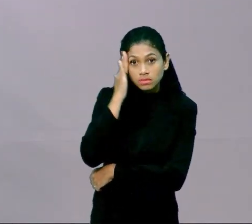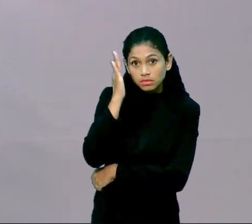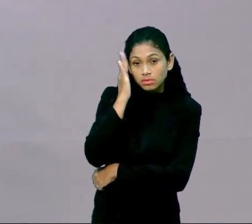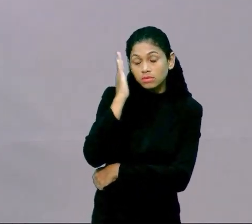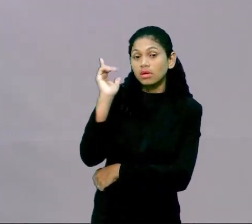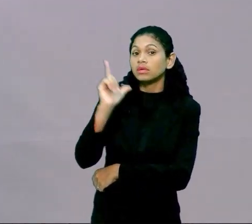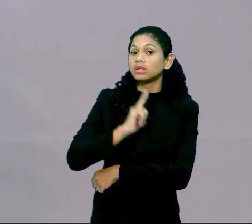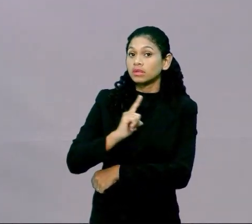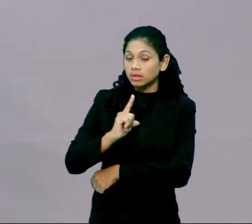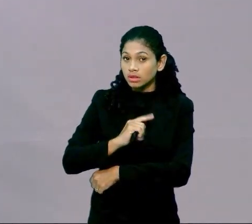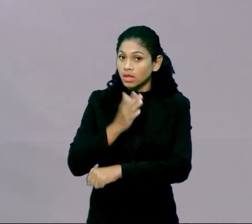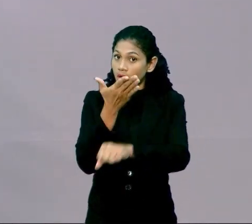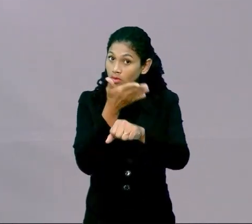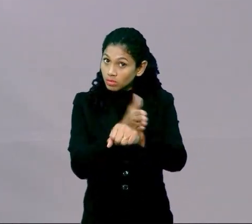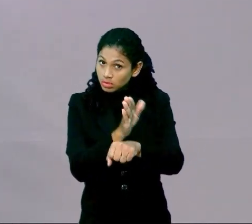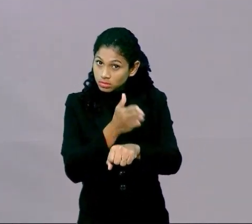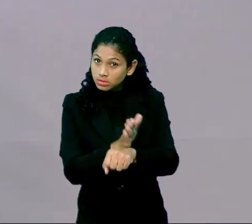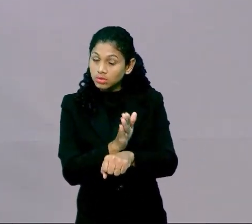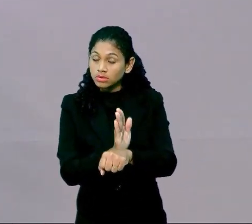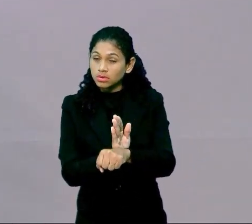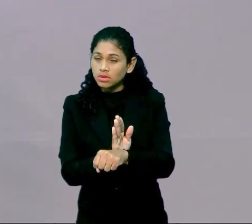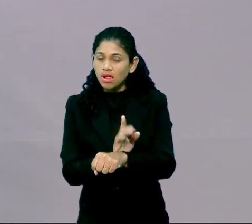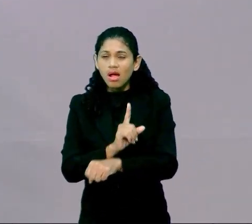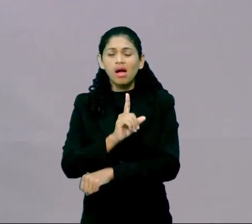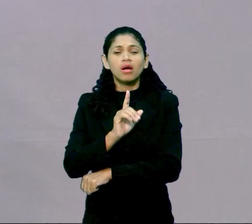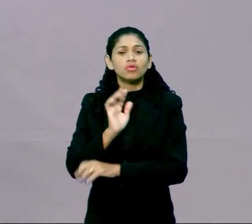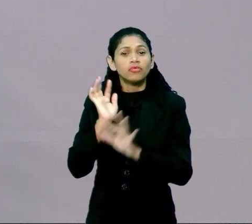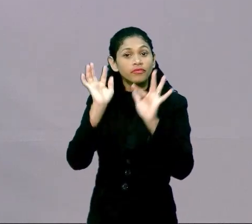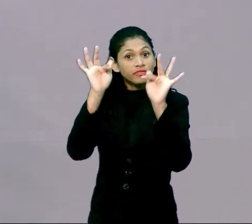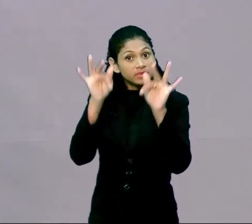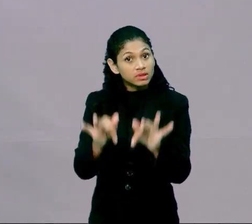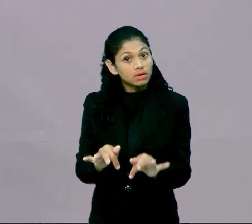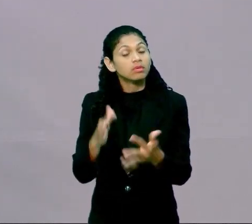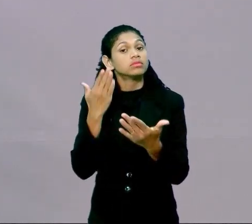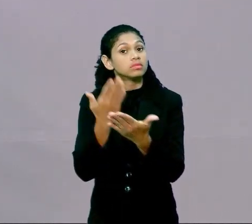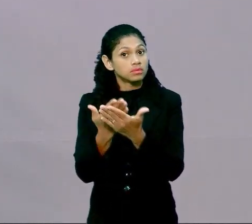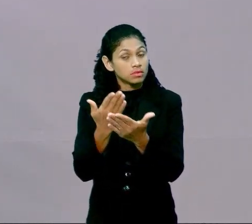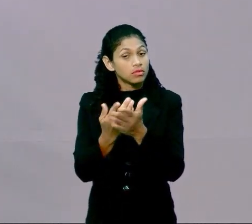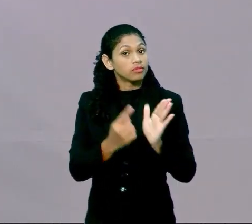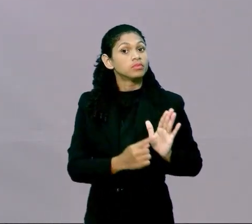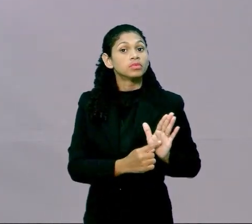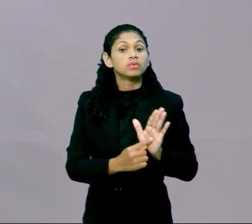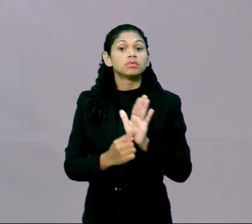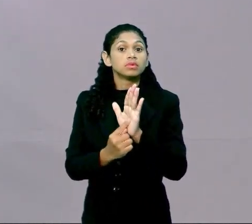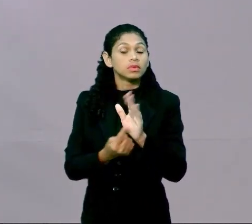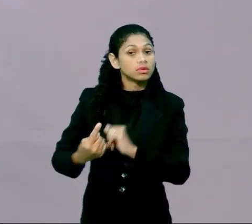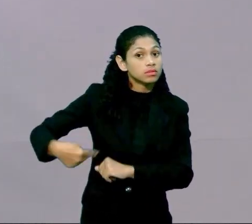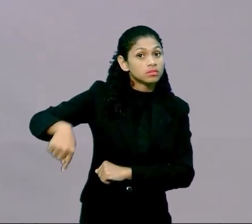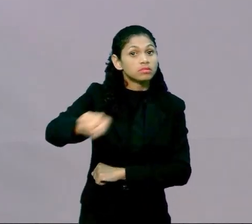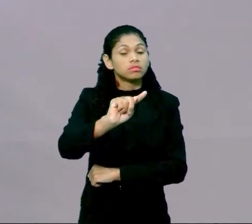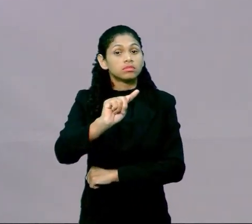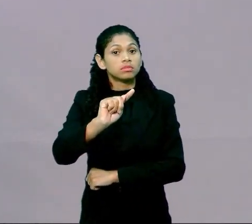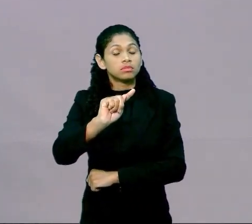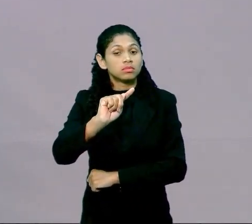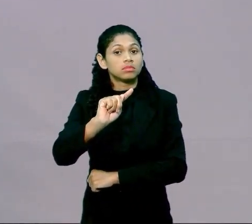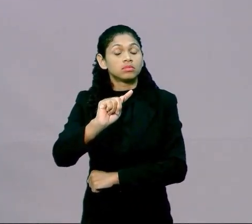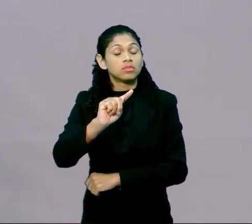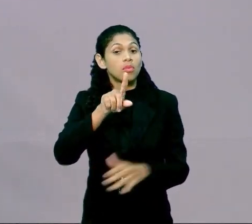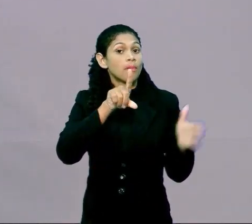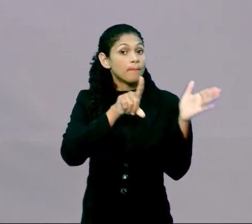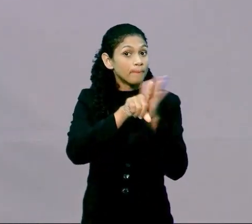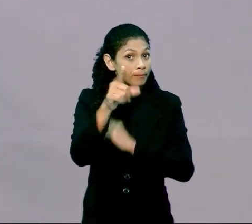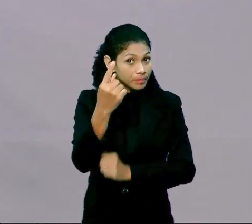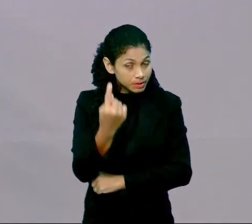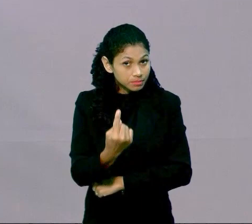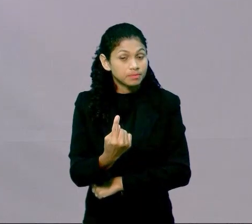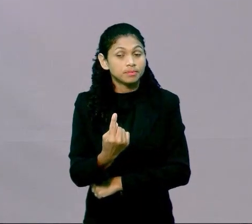nosso exercitando e lá pelo finalzinho da aula eu vou estar mostrando a todos vocês uma questão